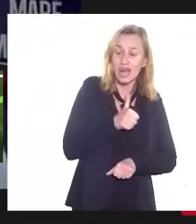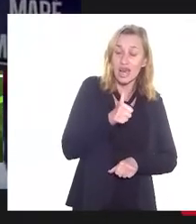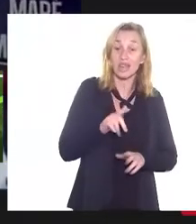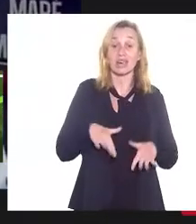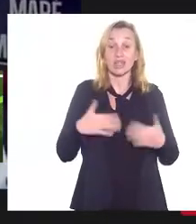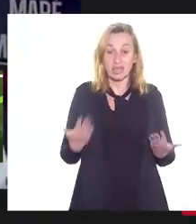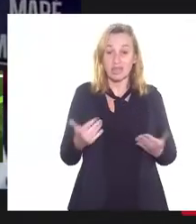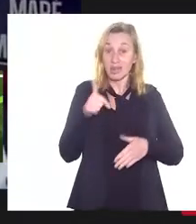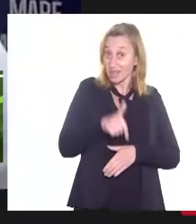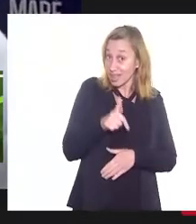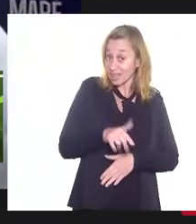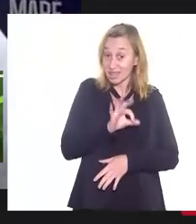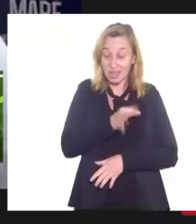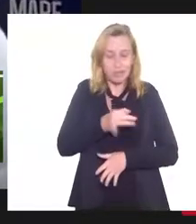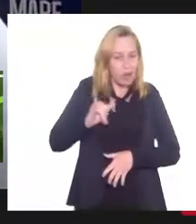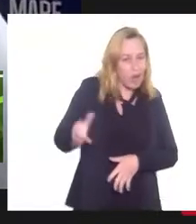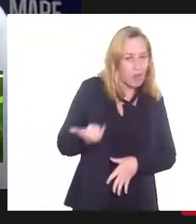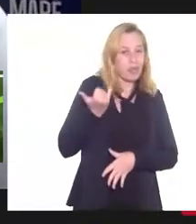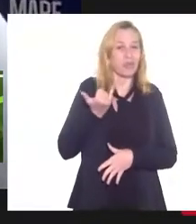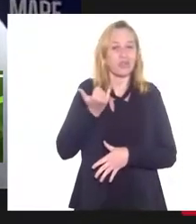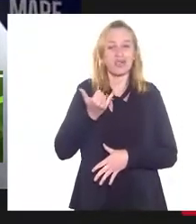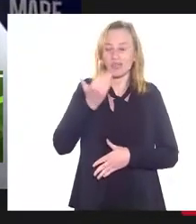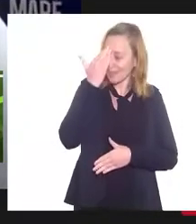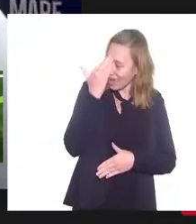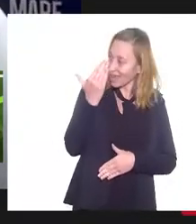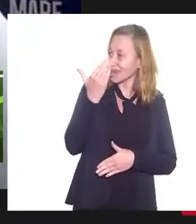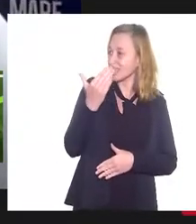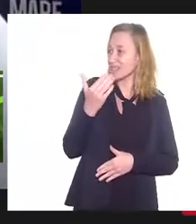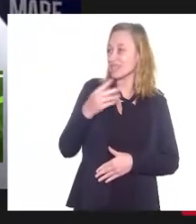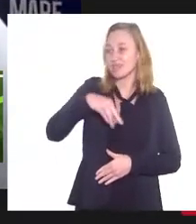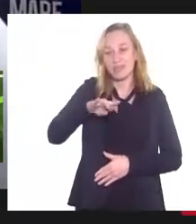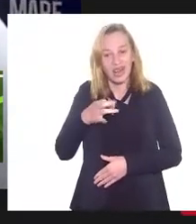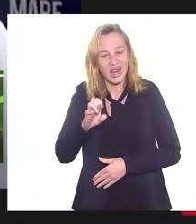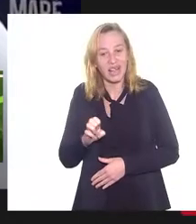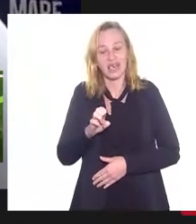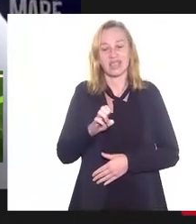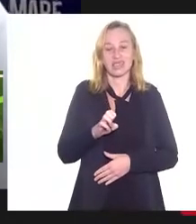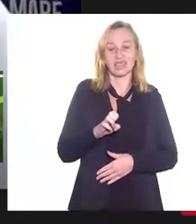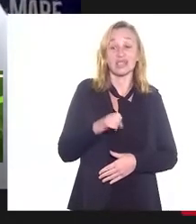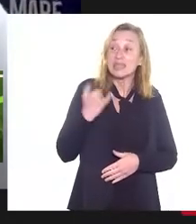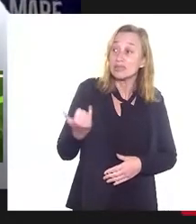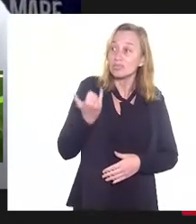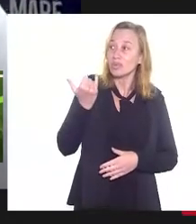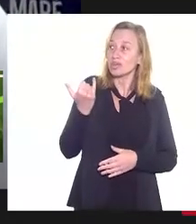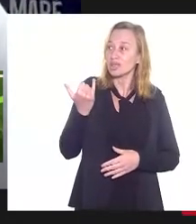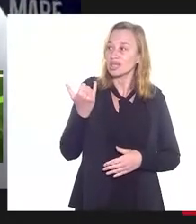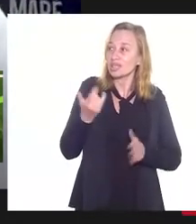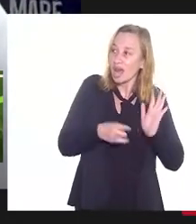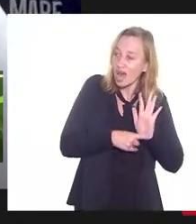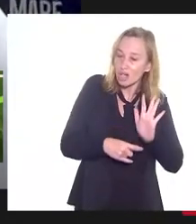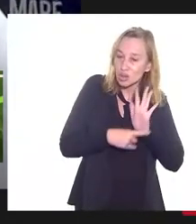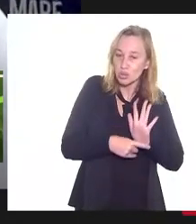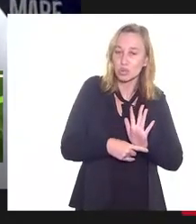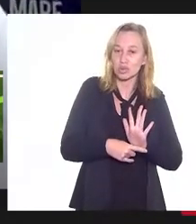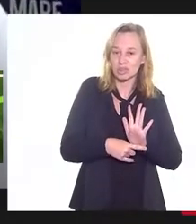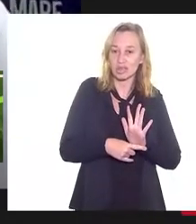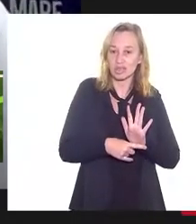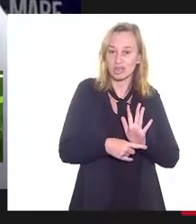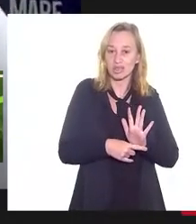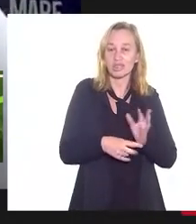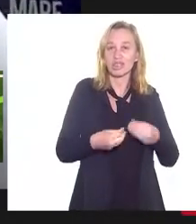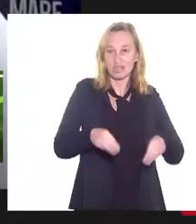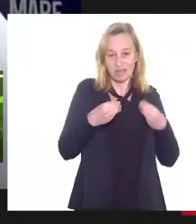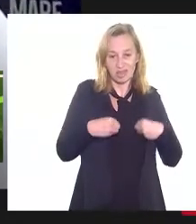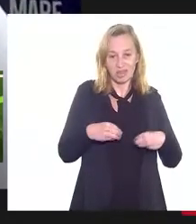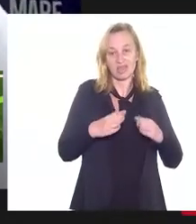aqui, publicamente, aproveitar para agradecer a senhora Margarete pela importante contribuição que deu a essa casa